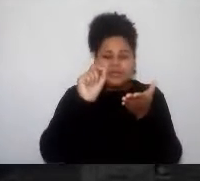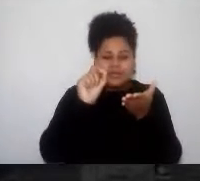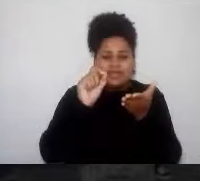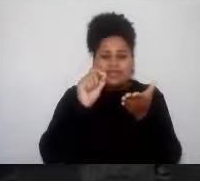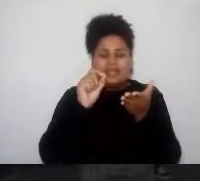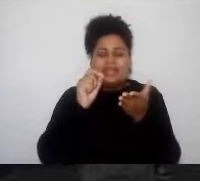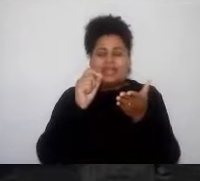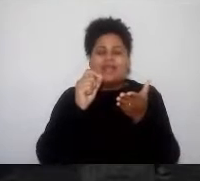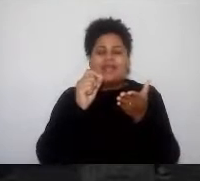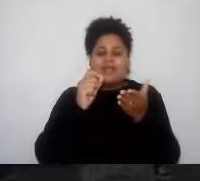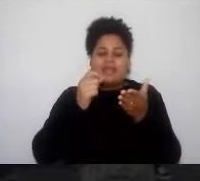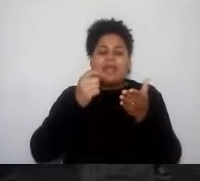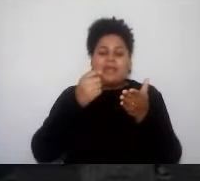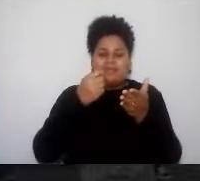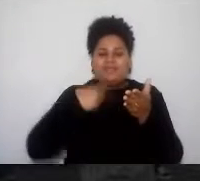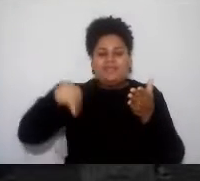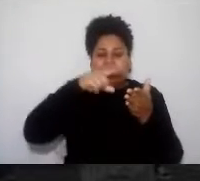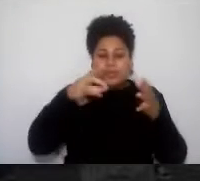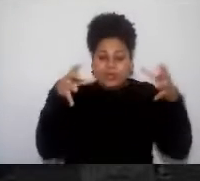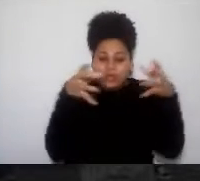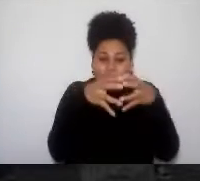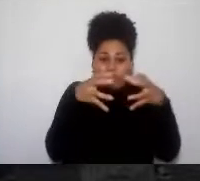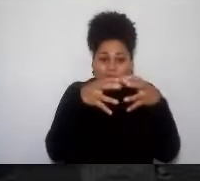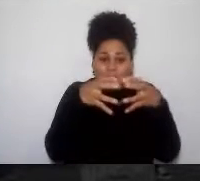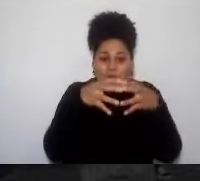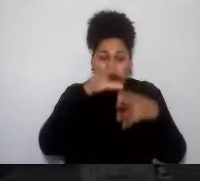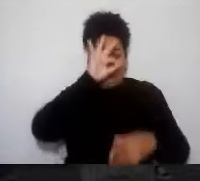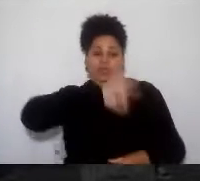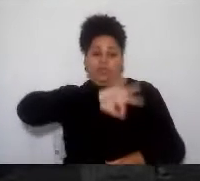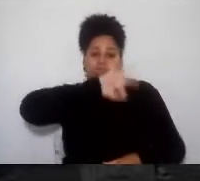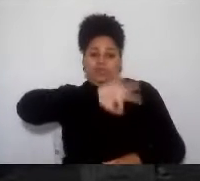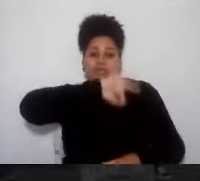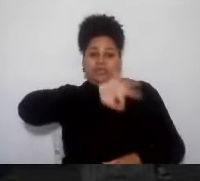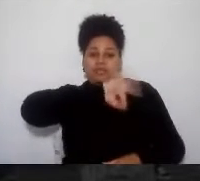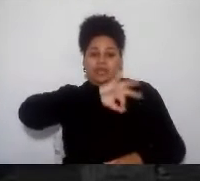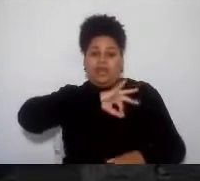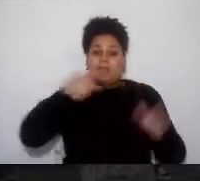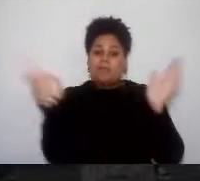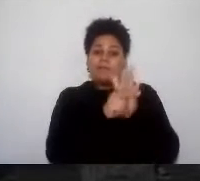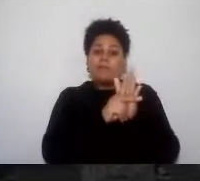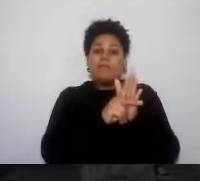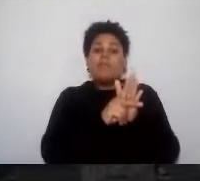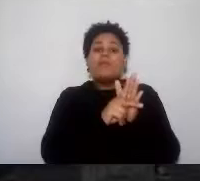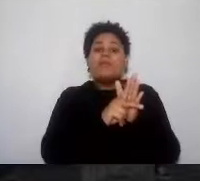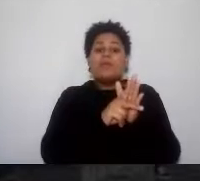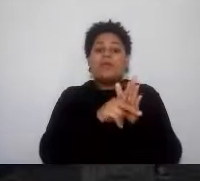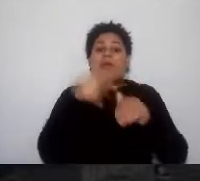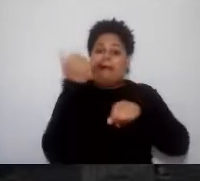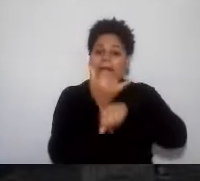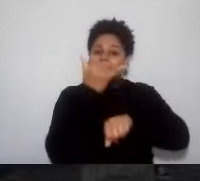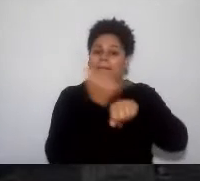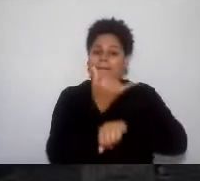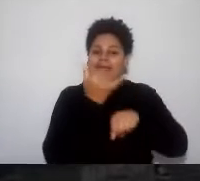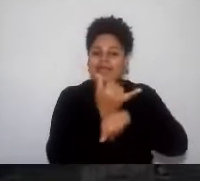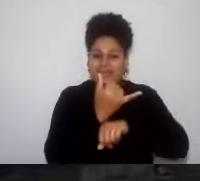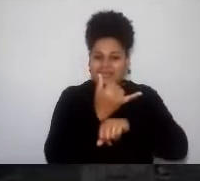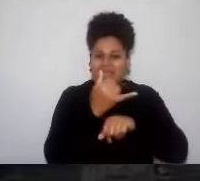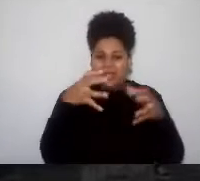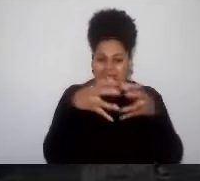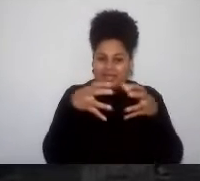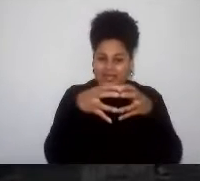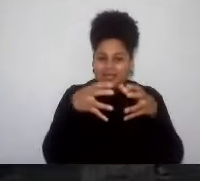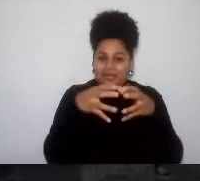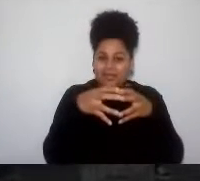metalúrgica, eu quero assinalar com firmeza que a conjuntura no